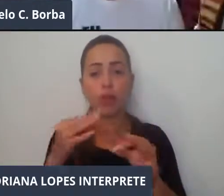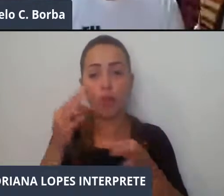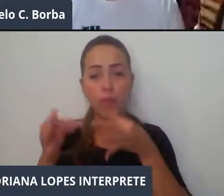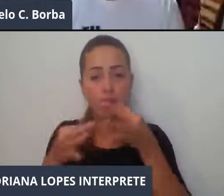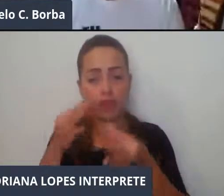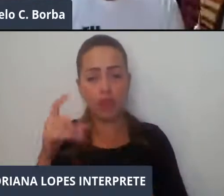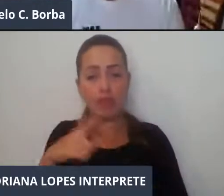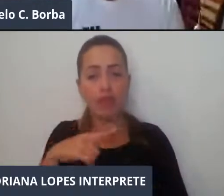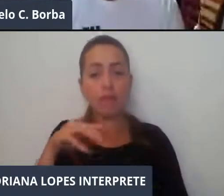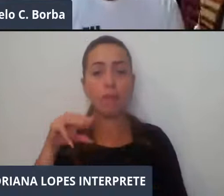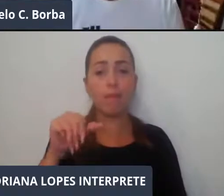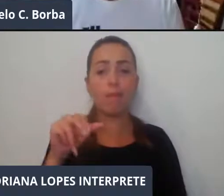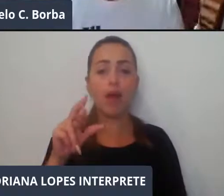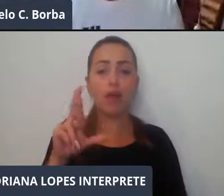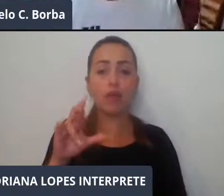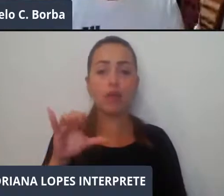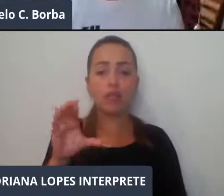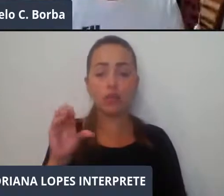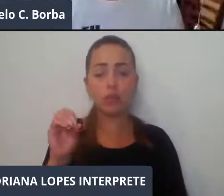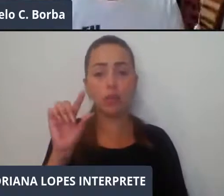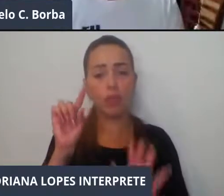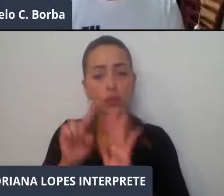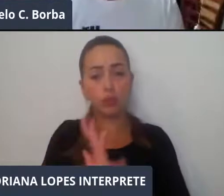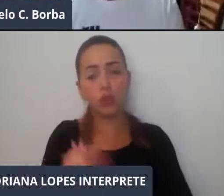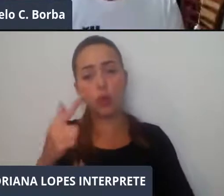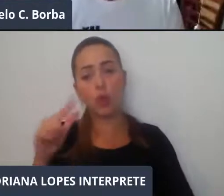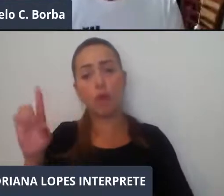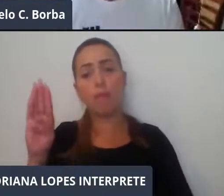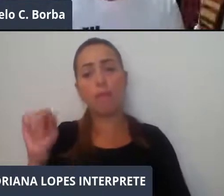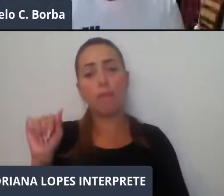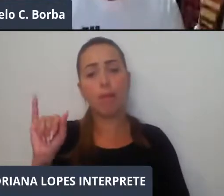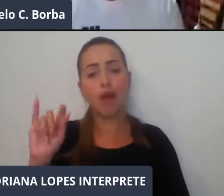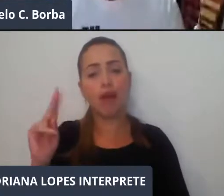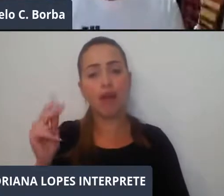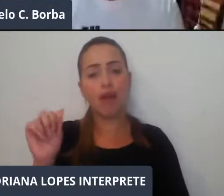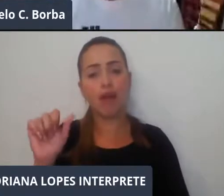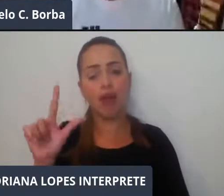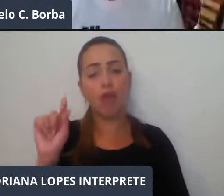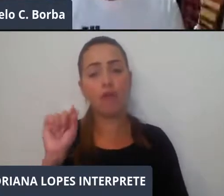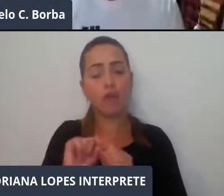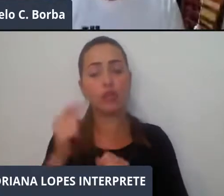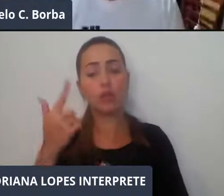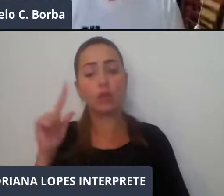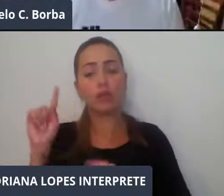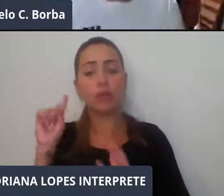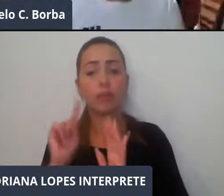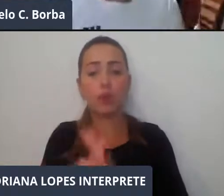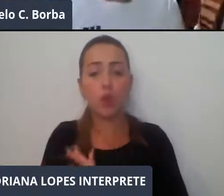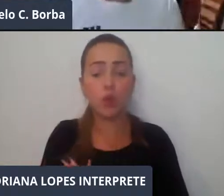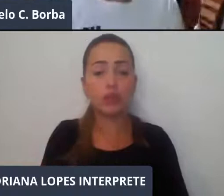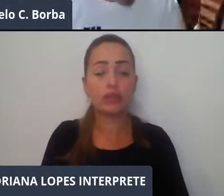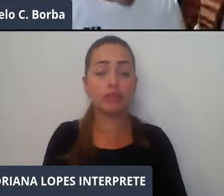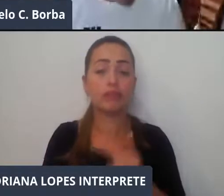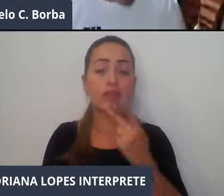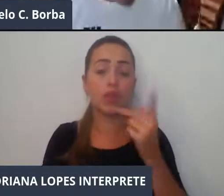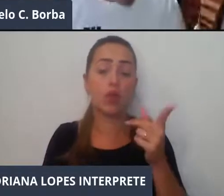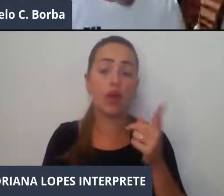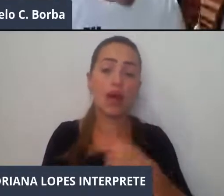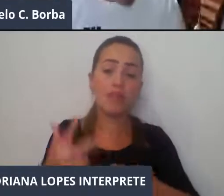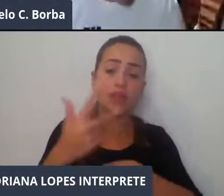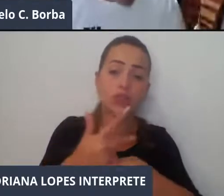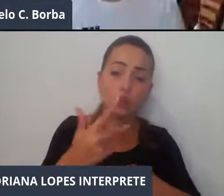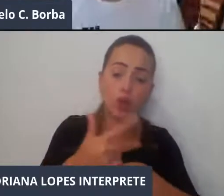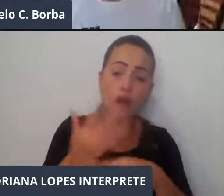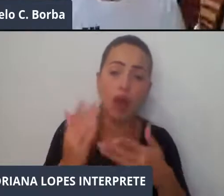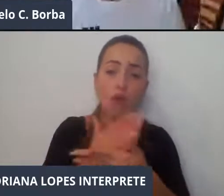fez uma pergunta, o Bairral fez outra pergunta aqui, perguntando, Alessandro, como você tem analisado o vídeo, algum modelo